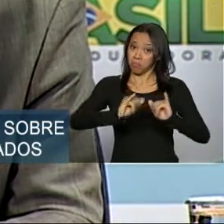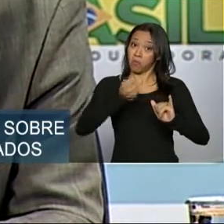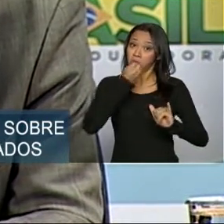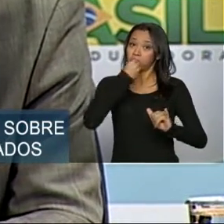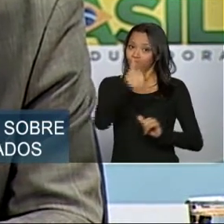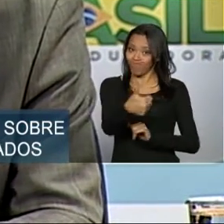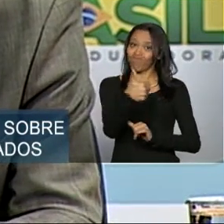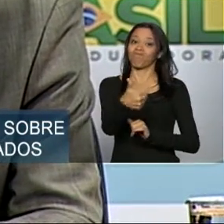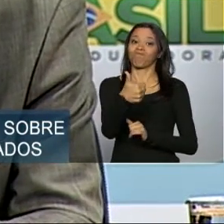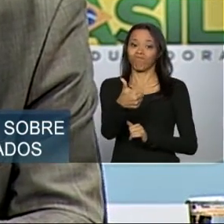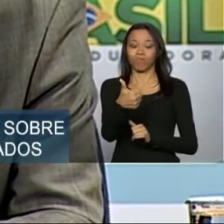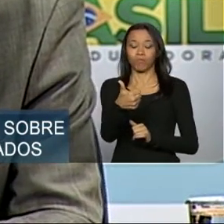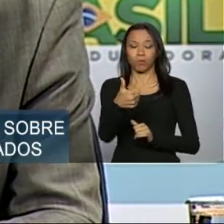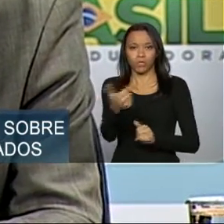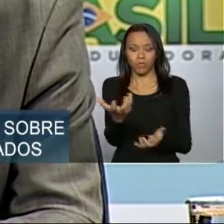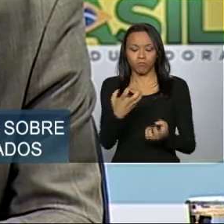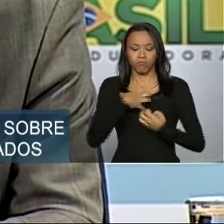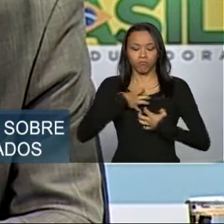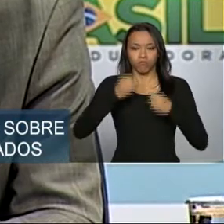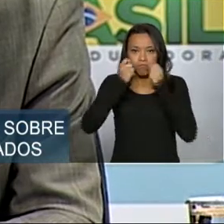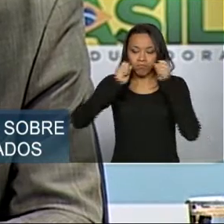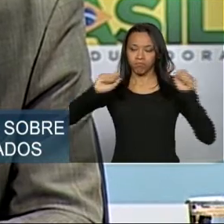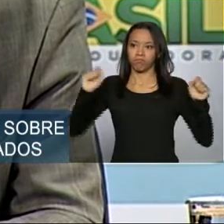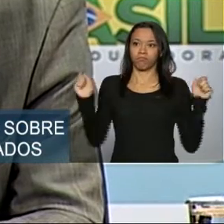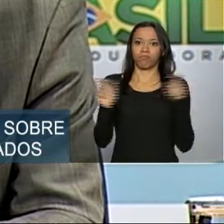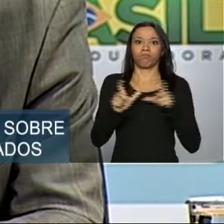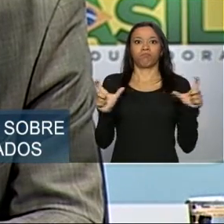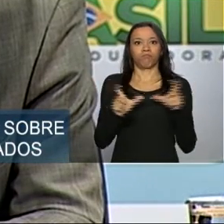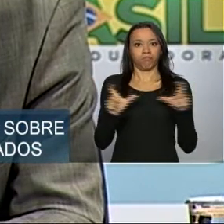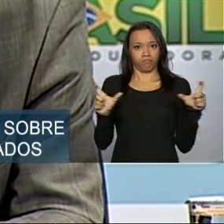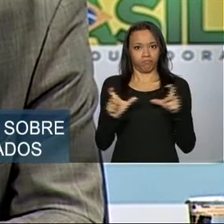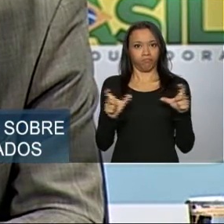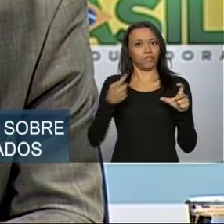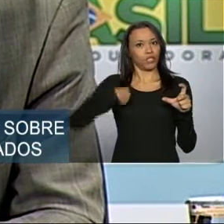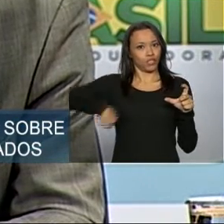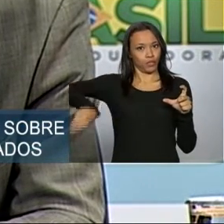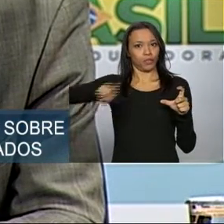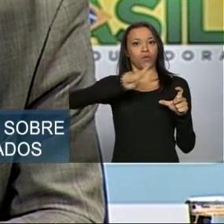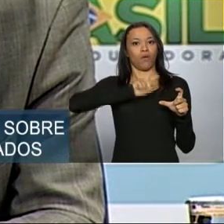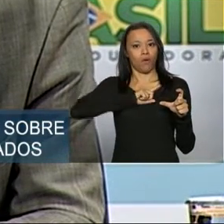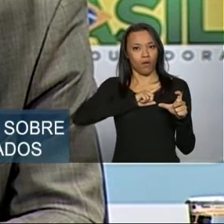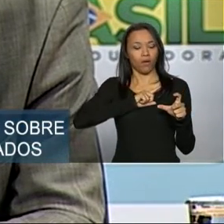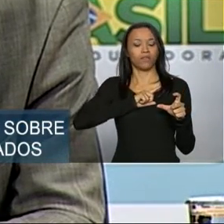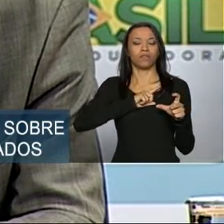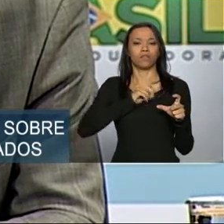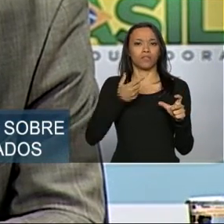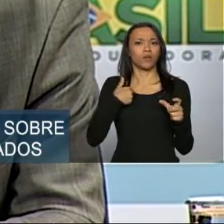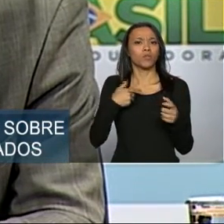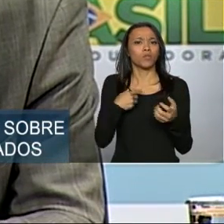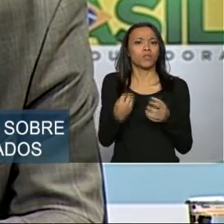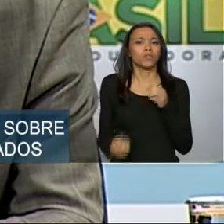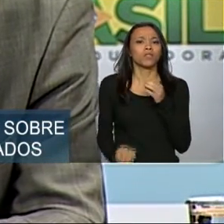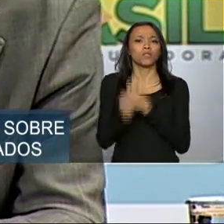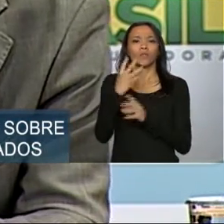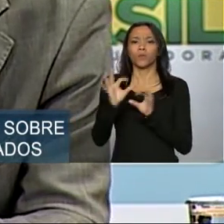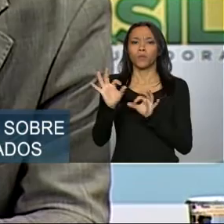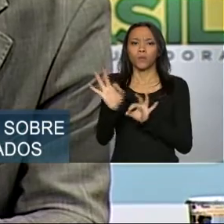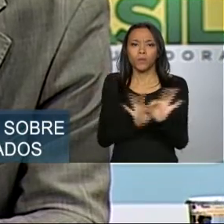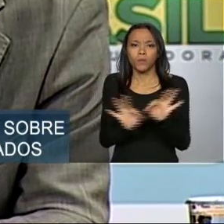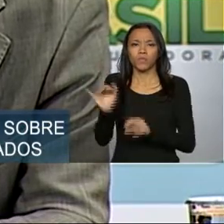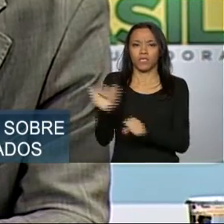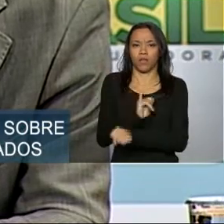positivos, impactantes, né, que mostram que nós estamos construindo uma estratégia muito